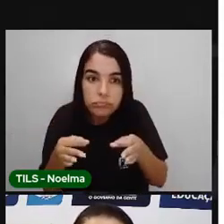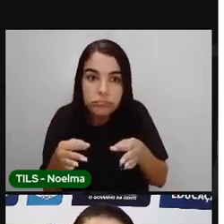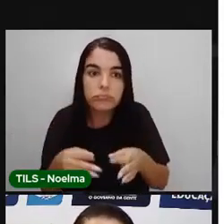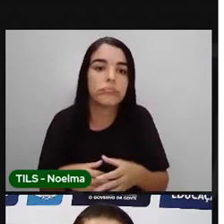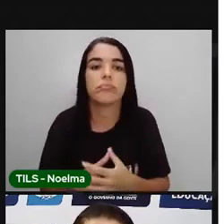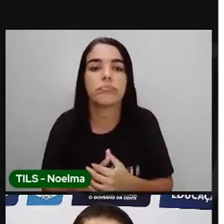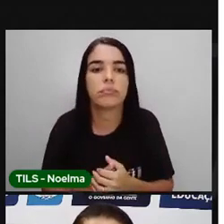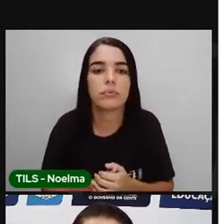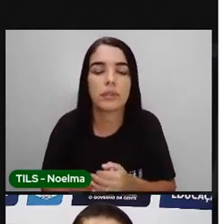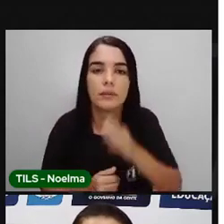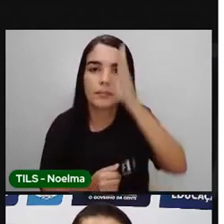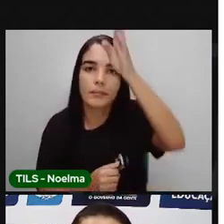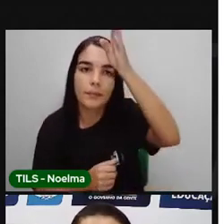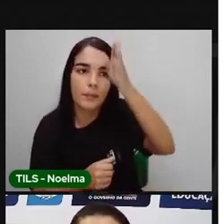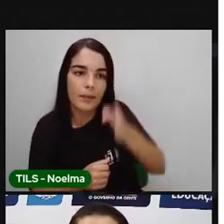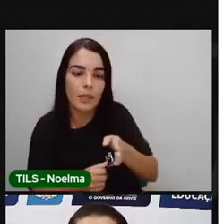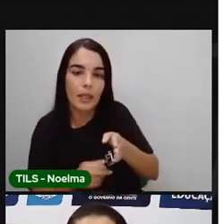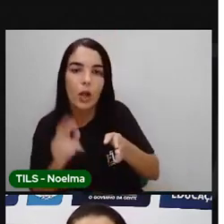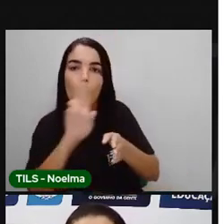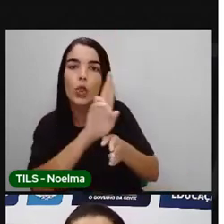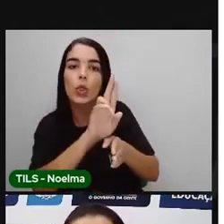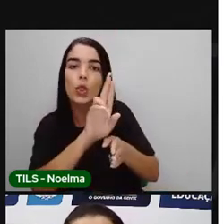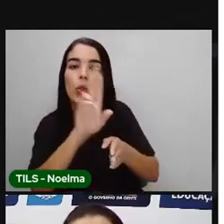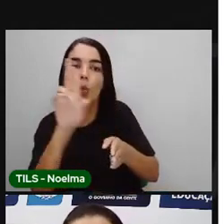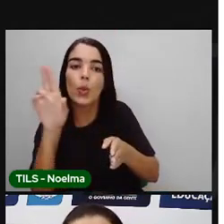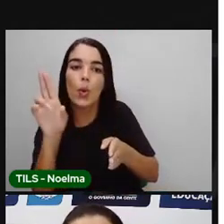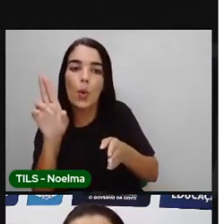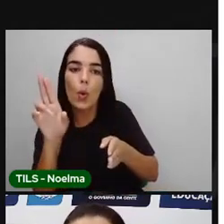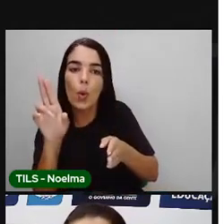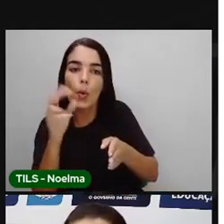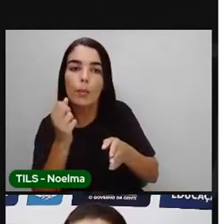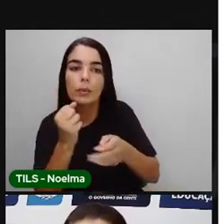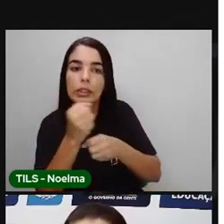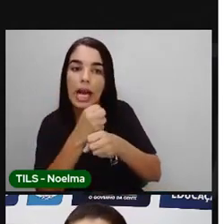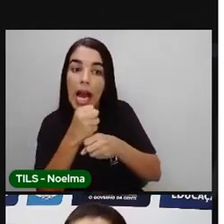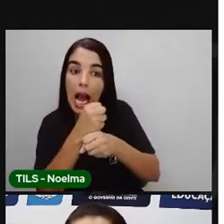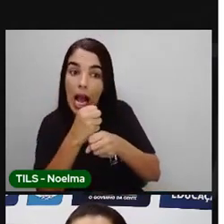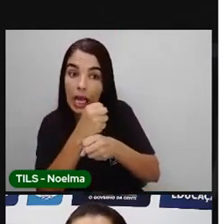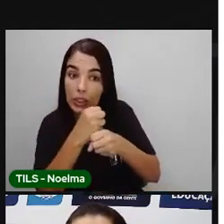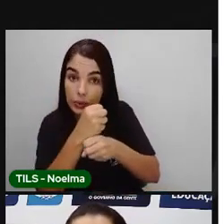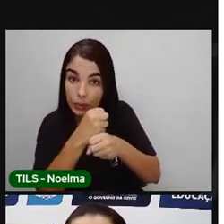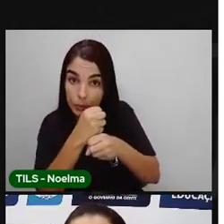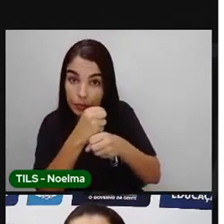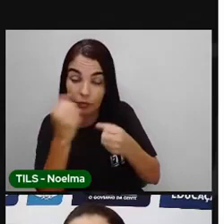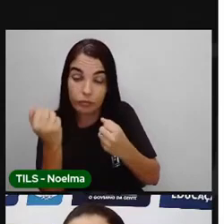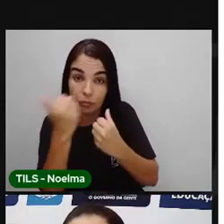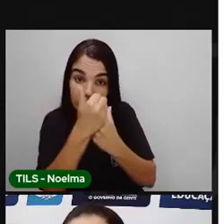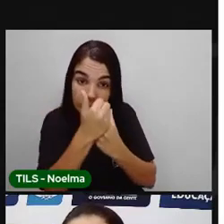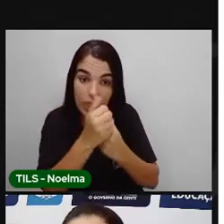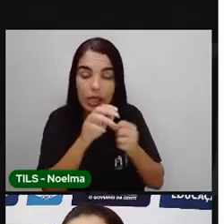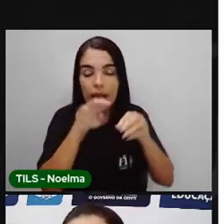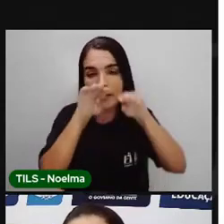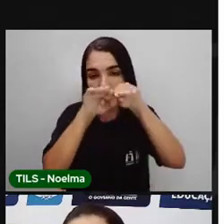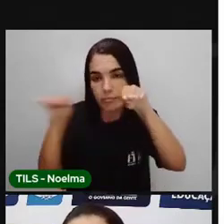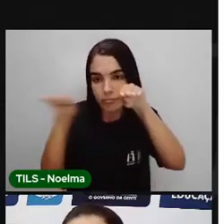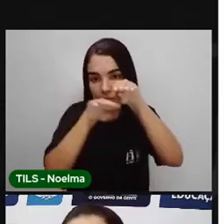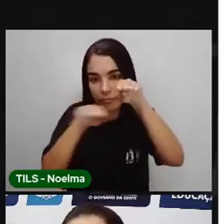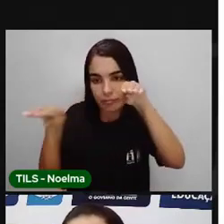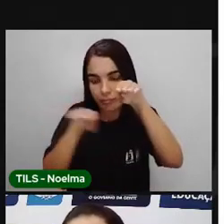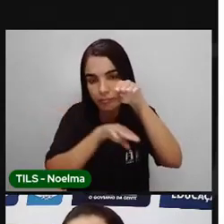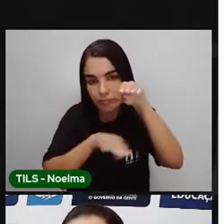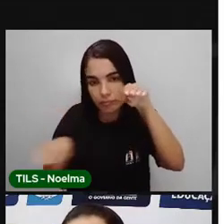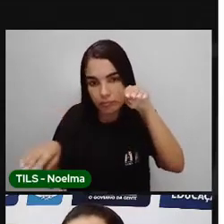no, na vertical, vocês vão colocar os anos, né? E aqui